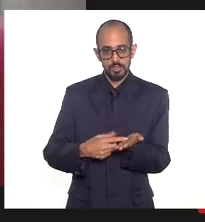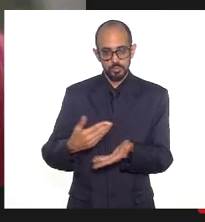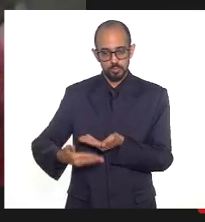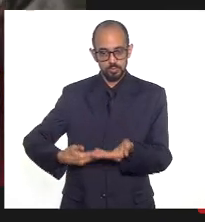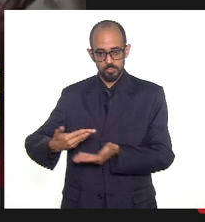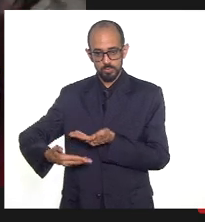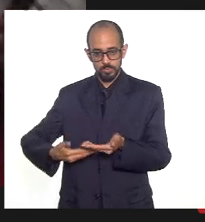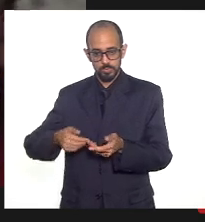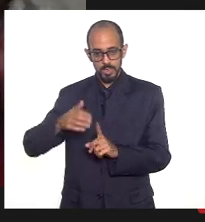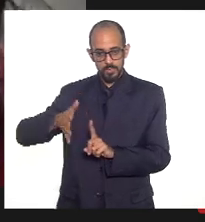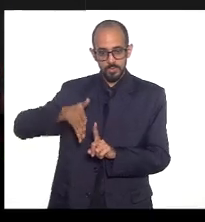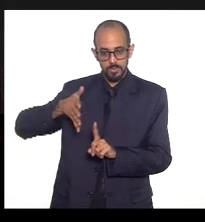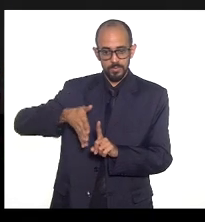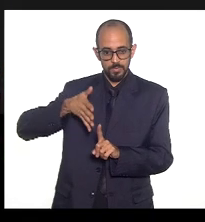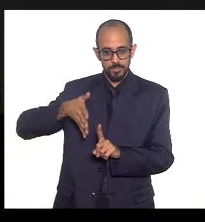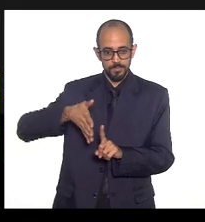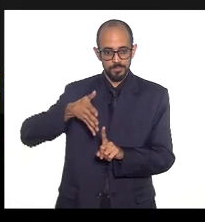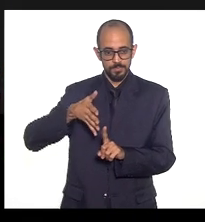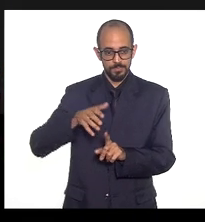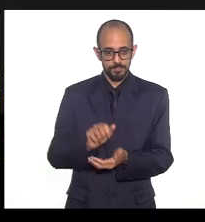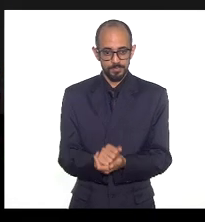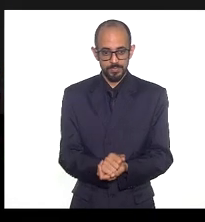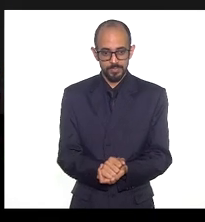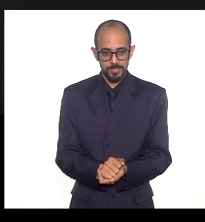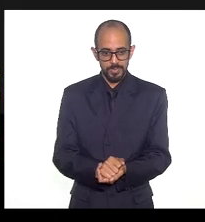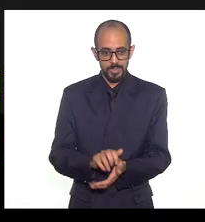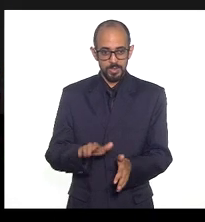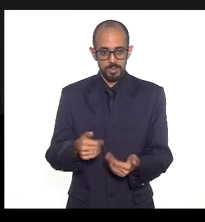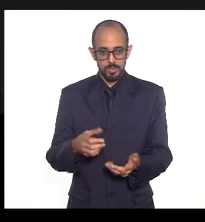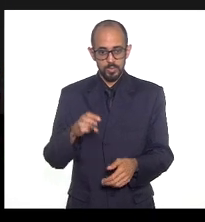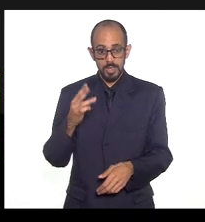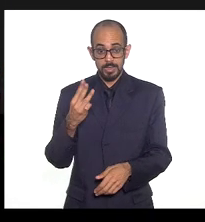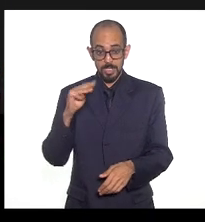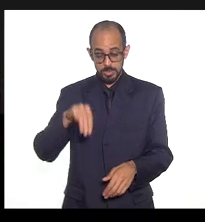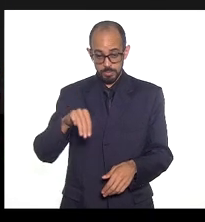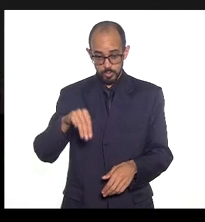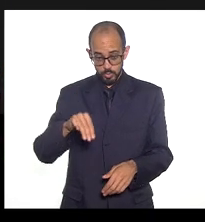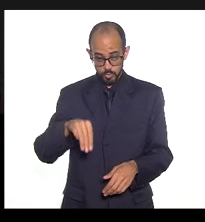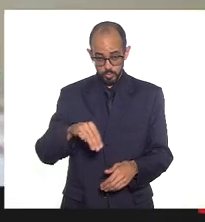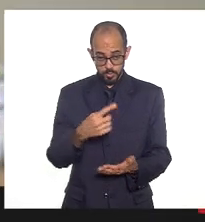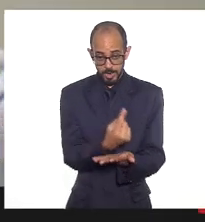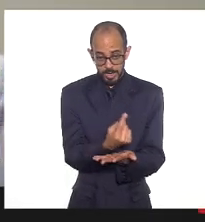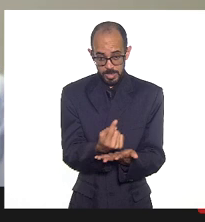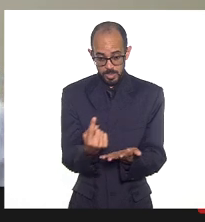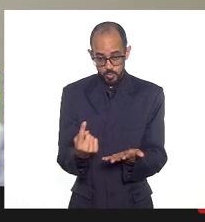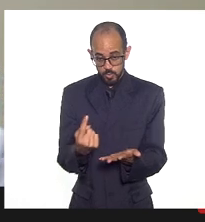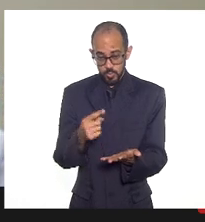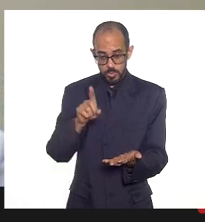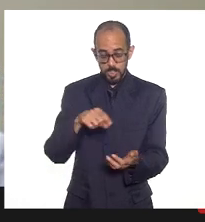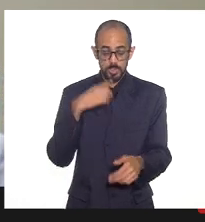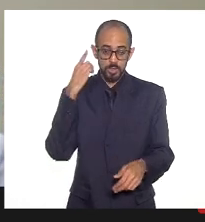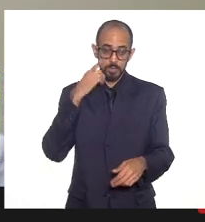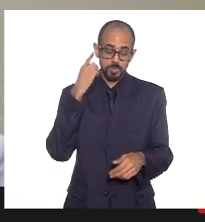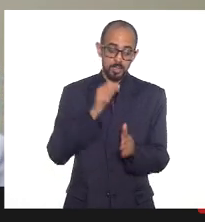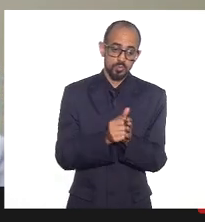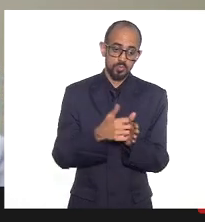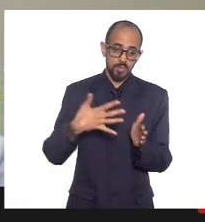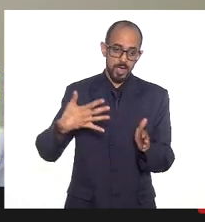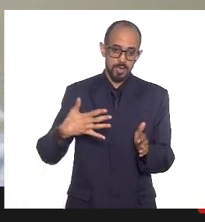intervenções, as saudações iniciais, de 3 minutos. Nós temos muitas intervenções, entre parlamentares e entre